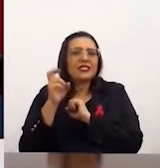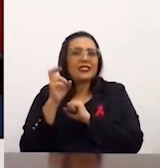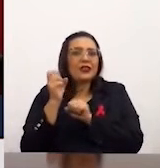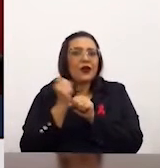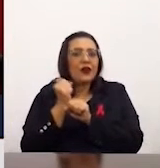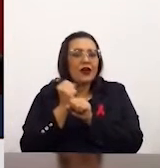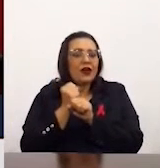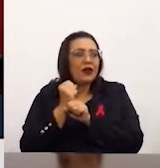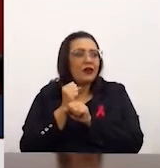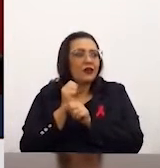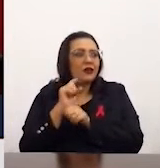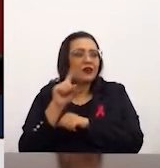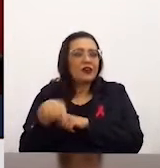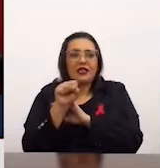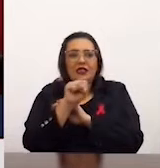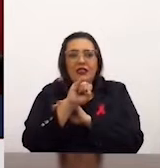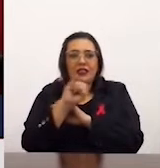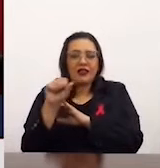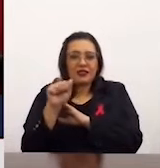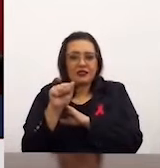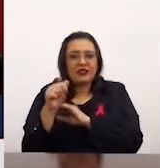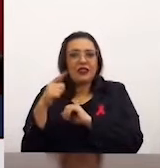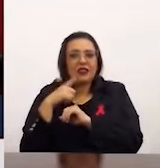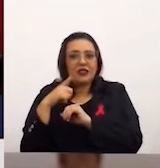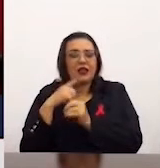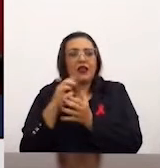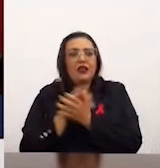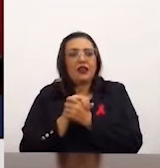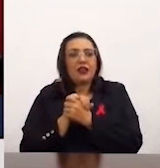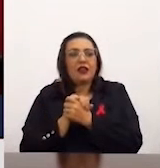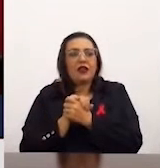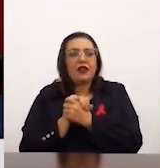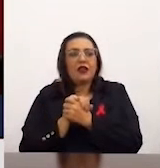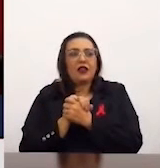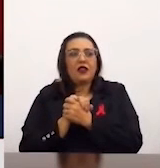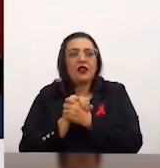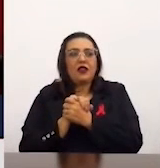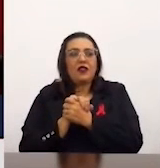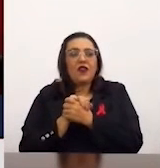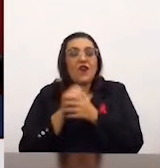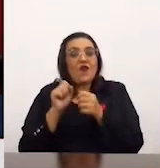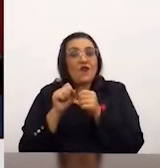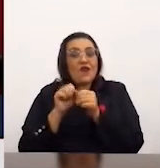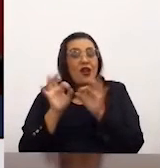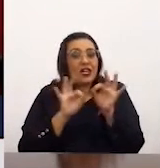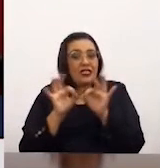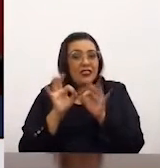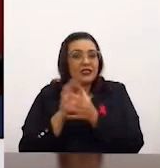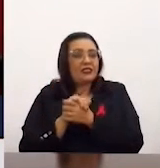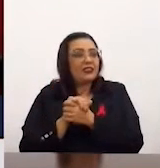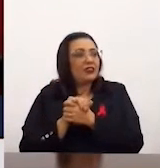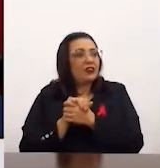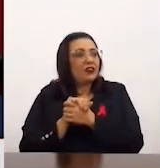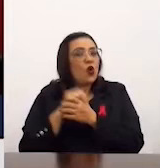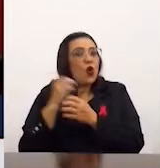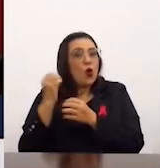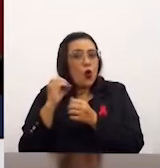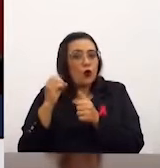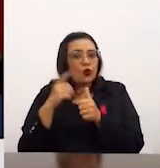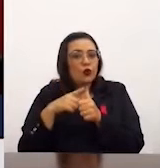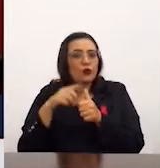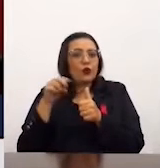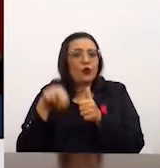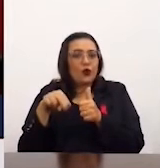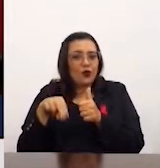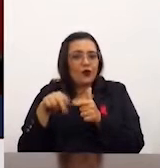dia 10 de novembro. Então nós temos poucos dias para representar contra